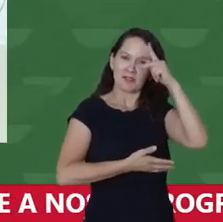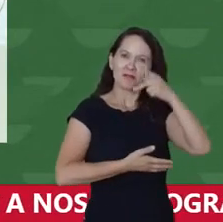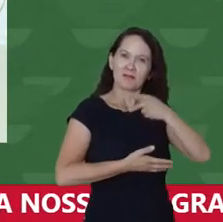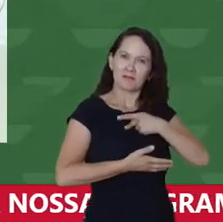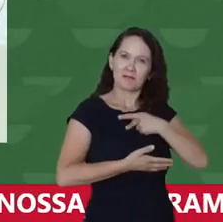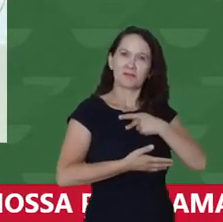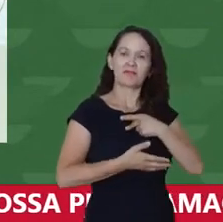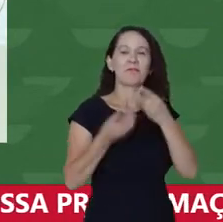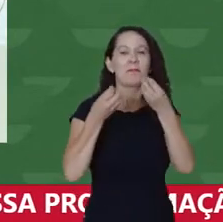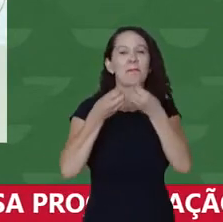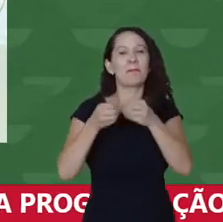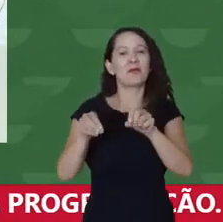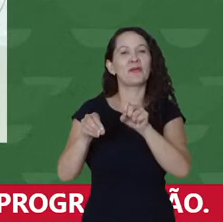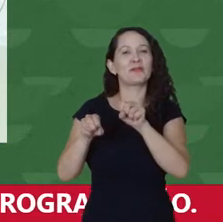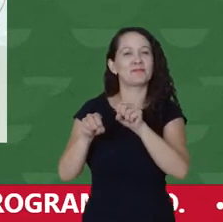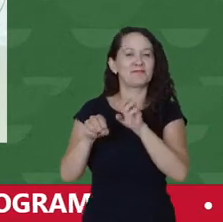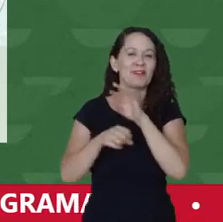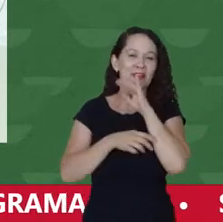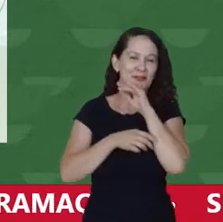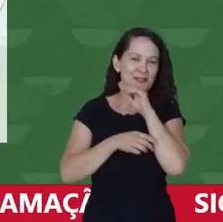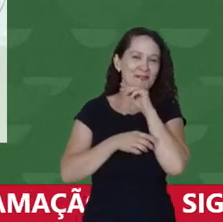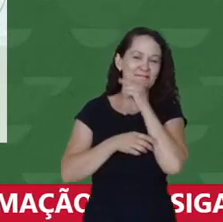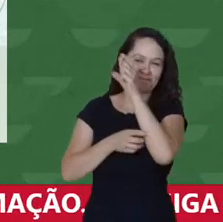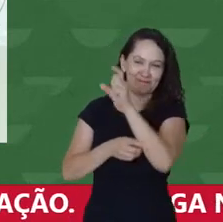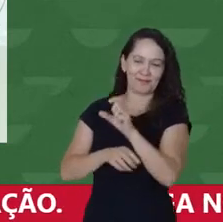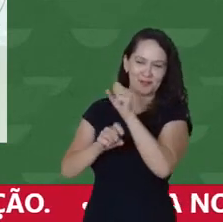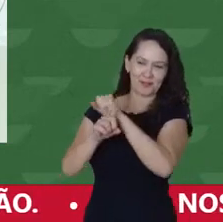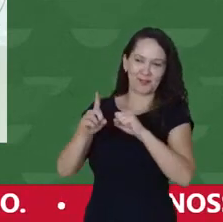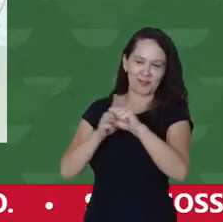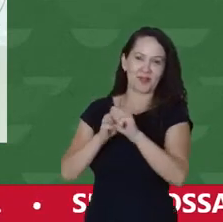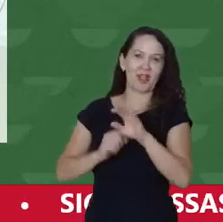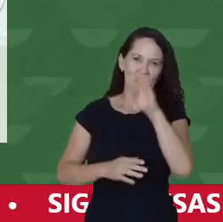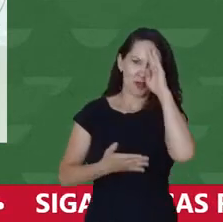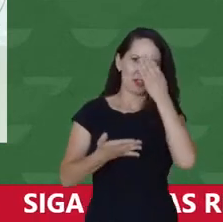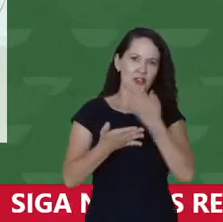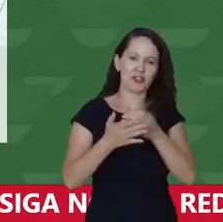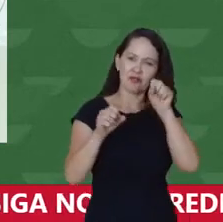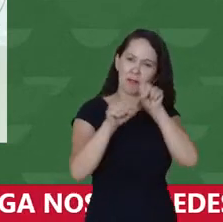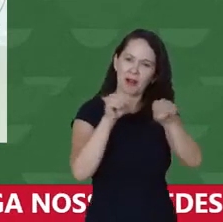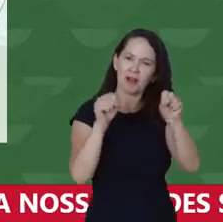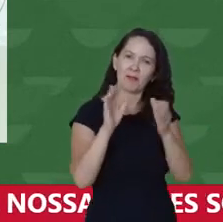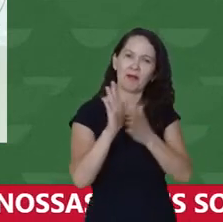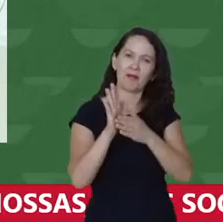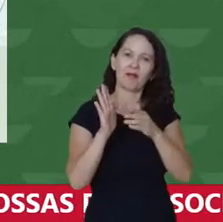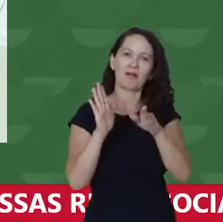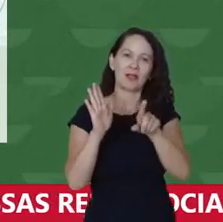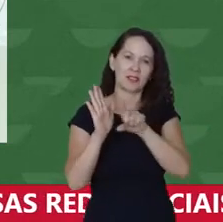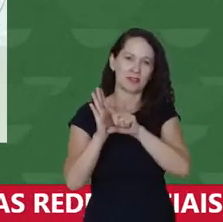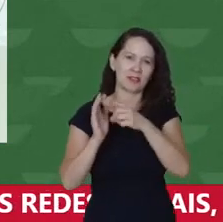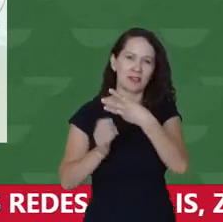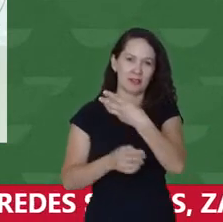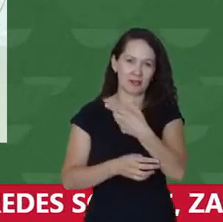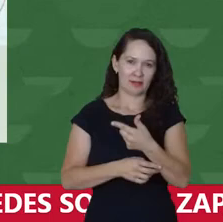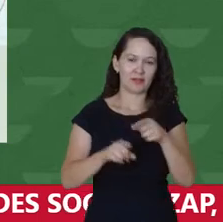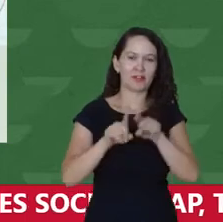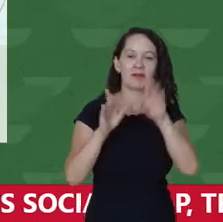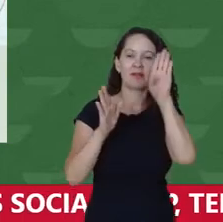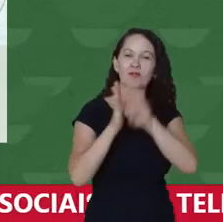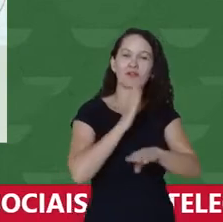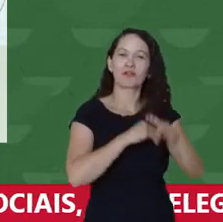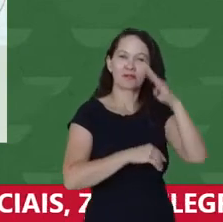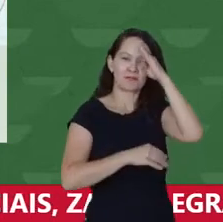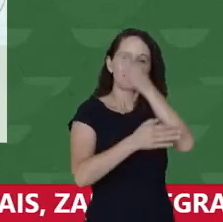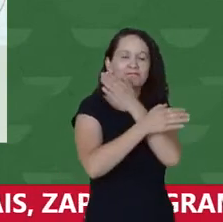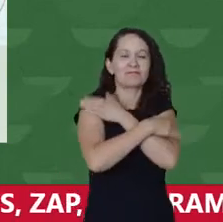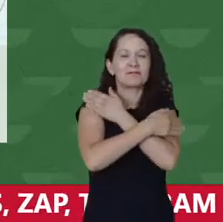o prejudicado. Eu estou muito otimista, viu? Nós vamos derrotar a PEC 32 e vamos derrotar Bolsonaro.